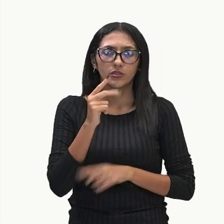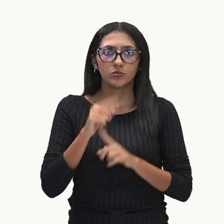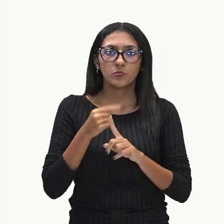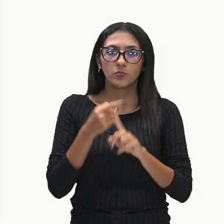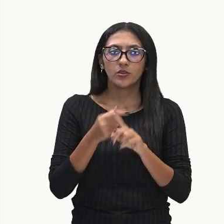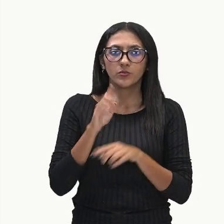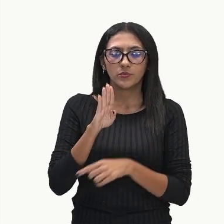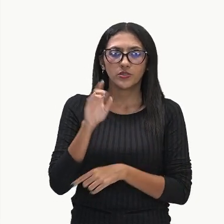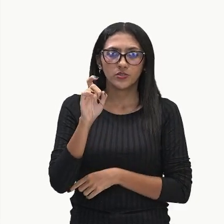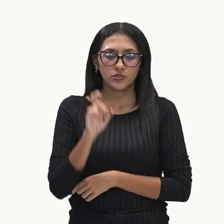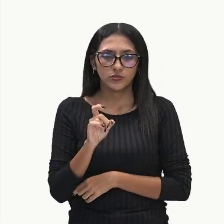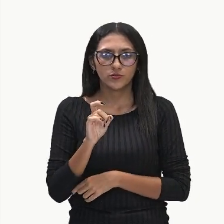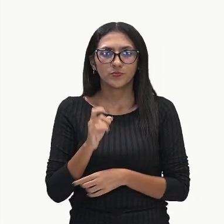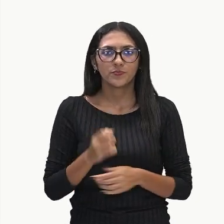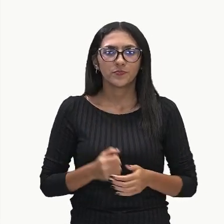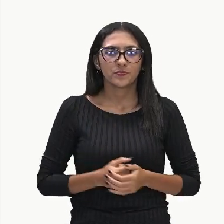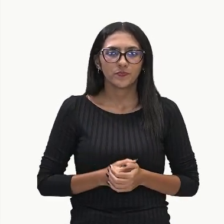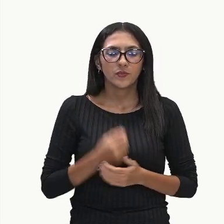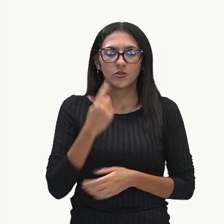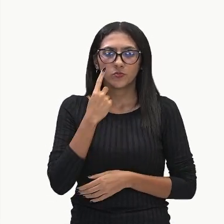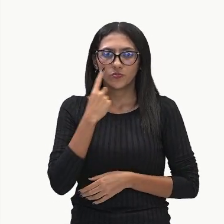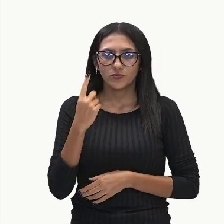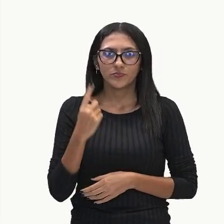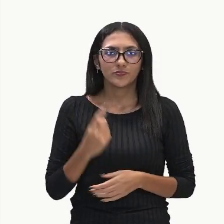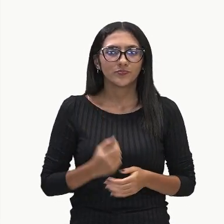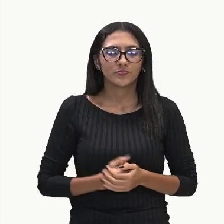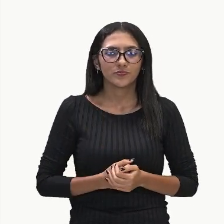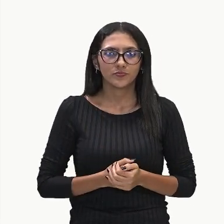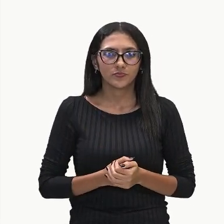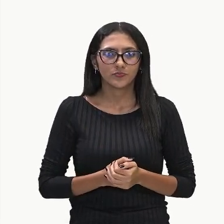se tornar o fator comum, que é x,